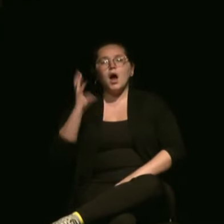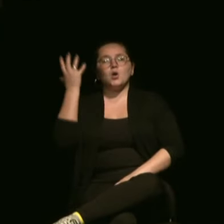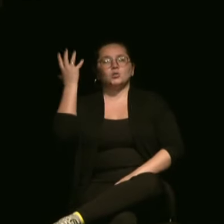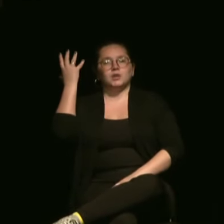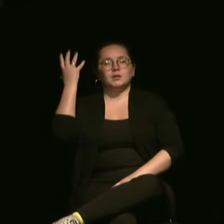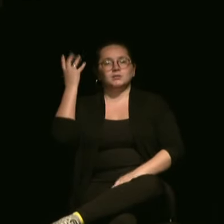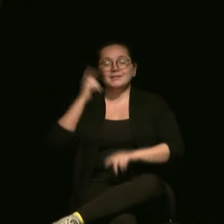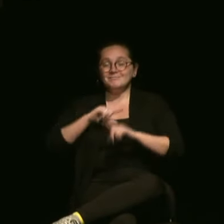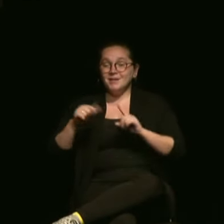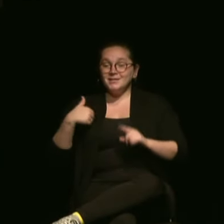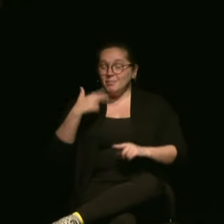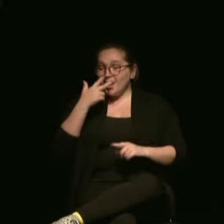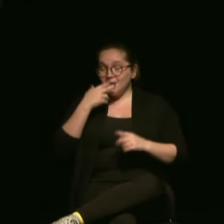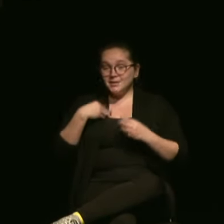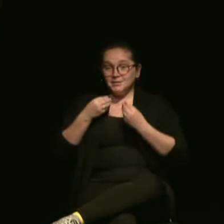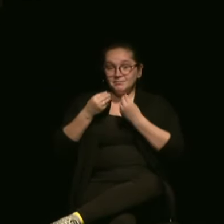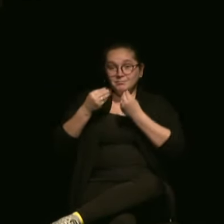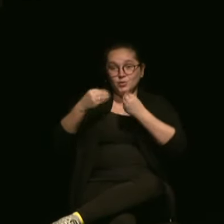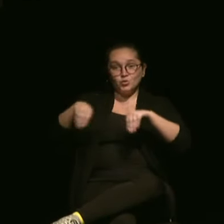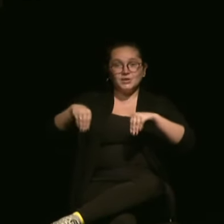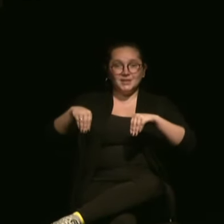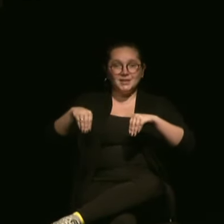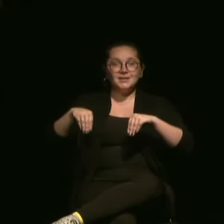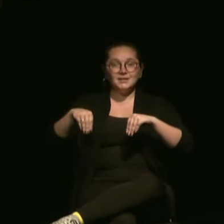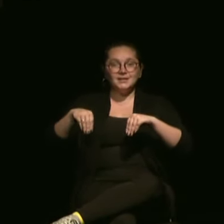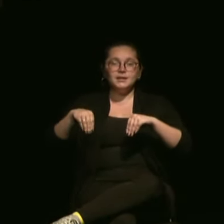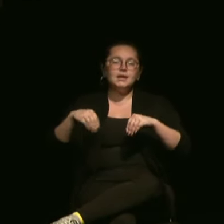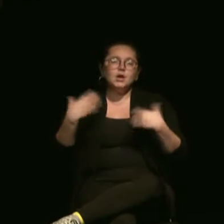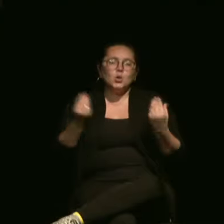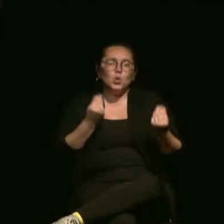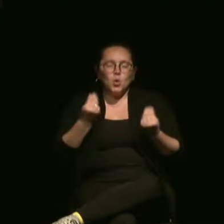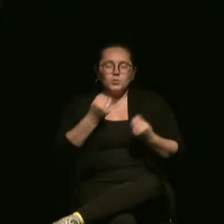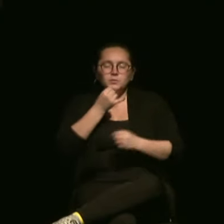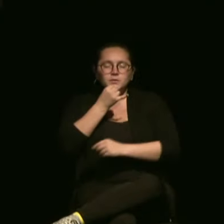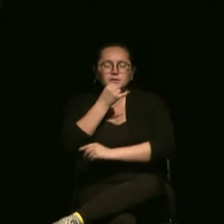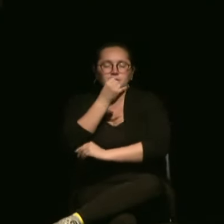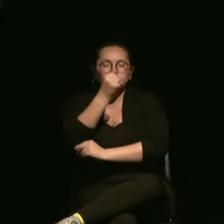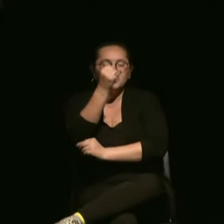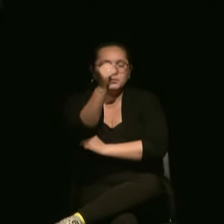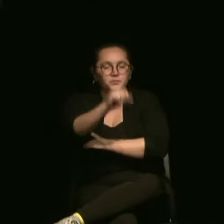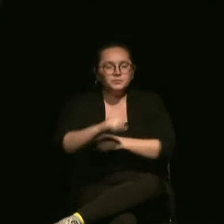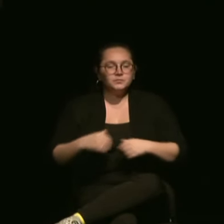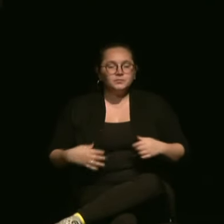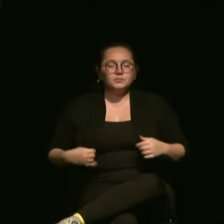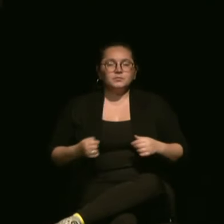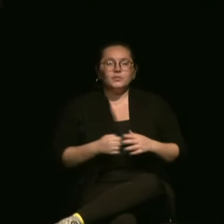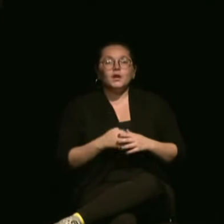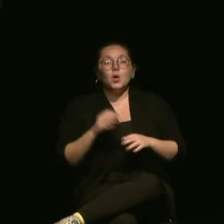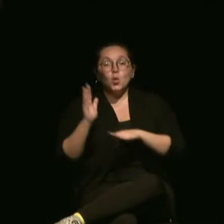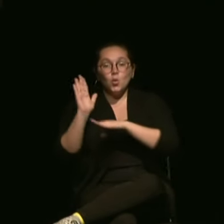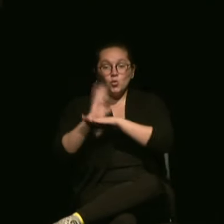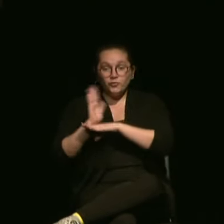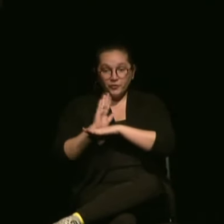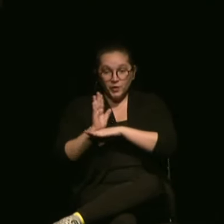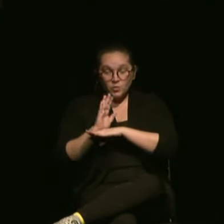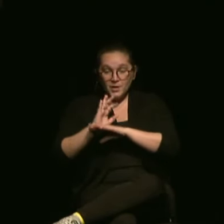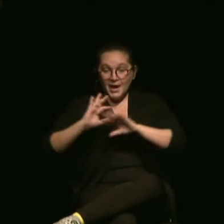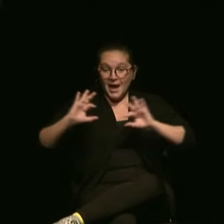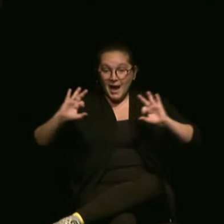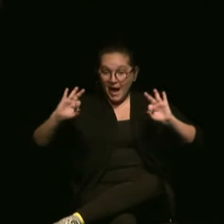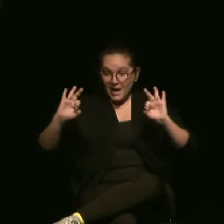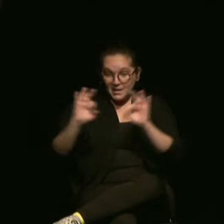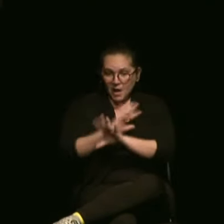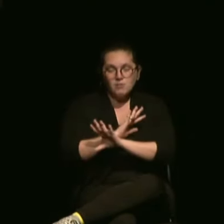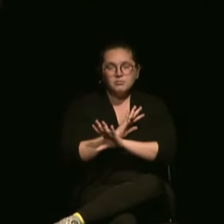é desfavorável. E desfavorável no sentido de, por exemplo, fazer com que o filme termine de maneira épica e